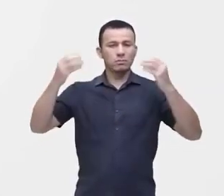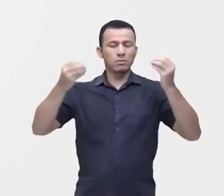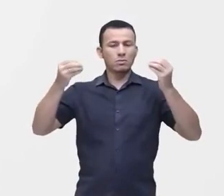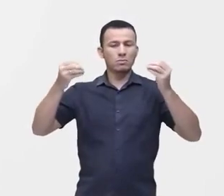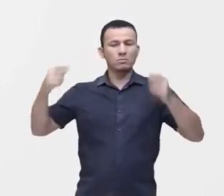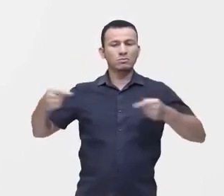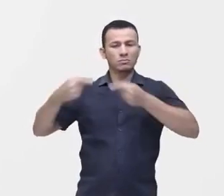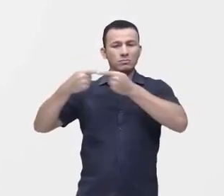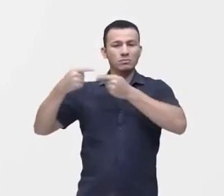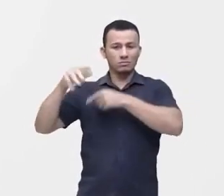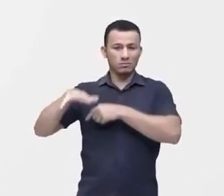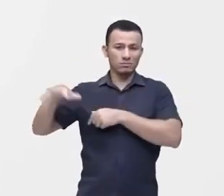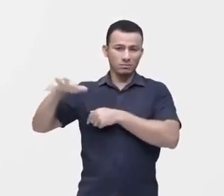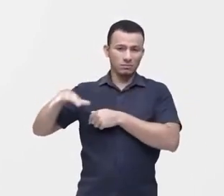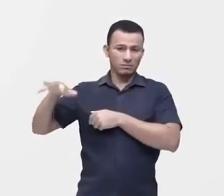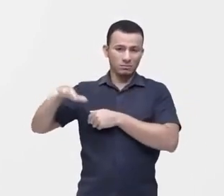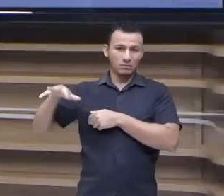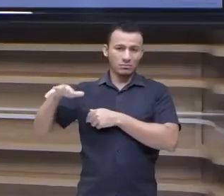espaço físico.